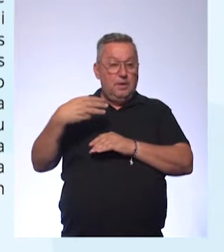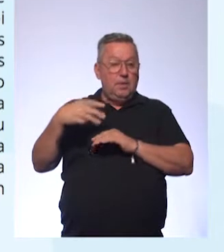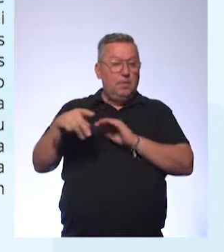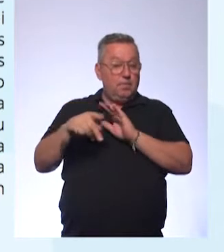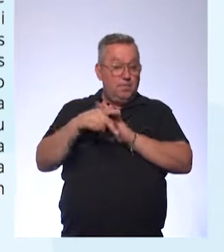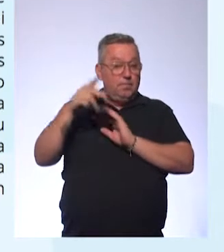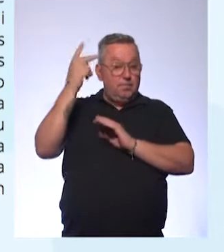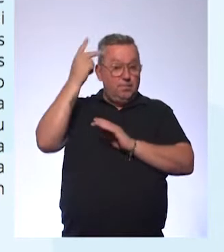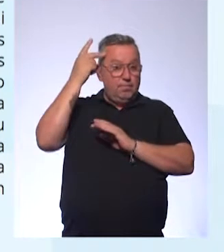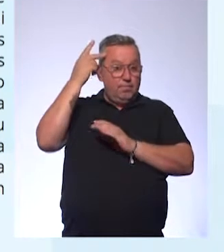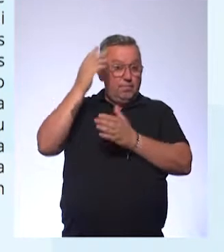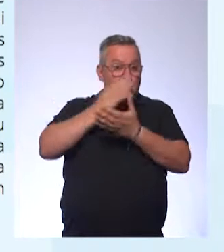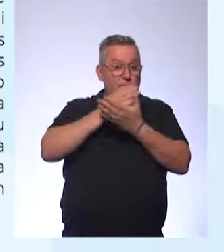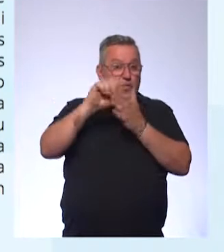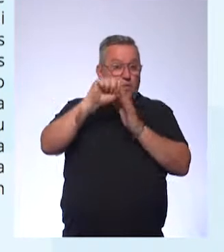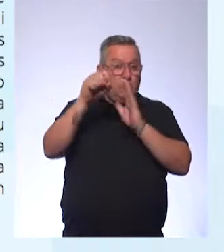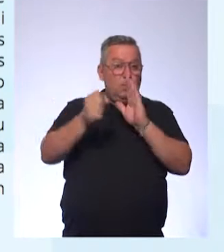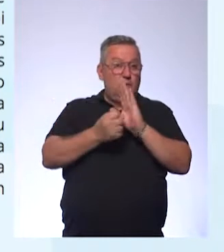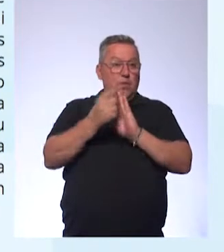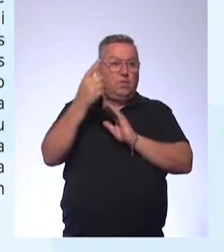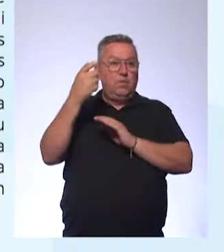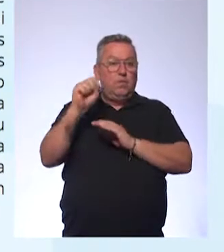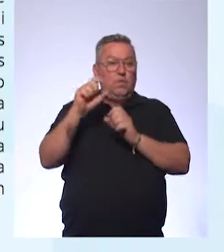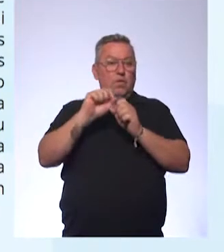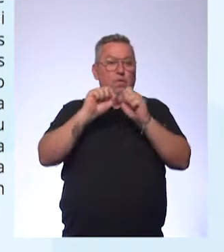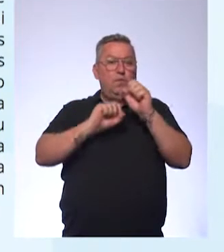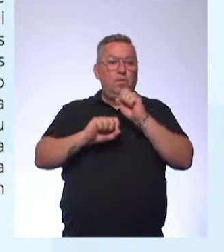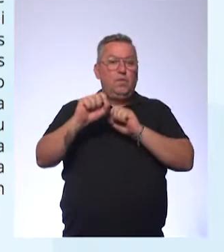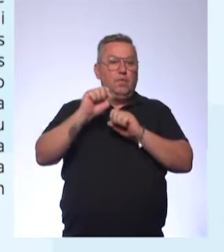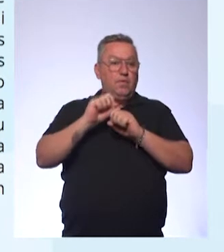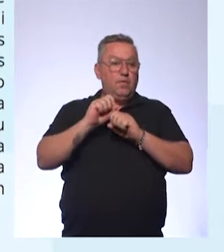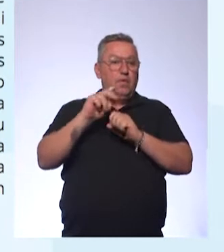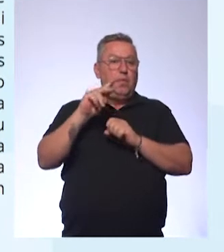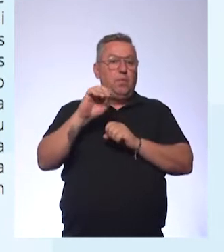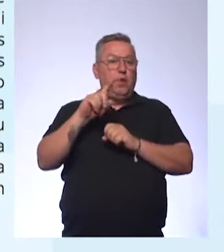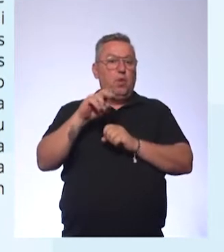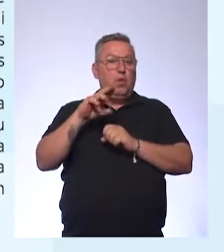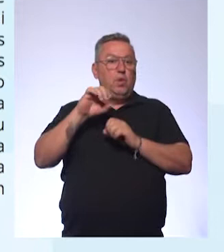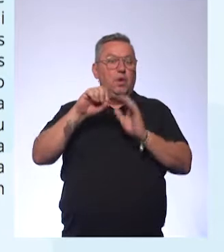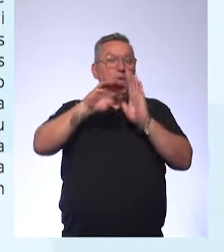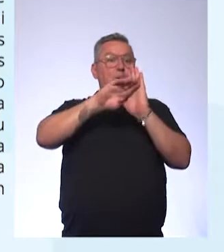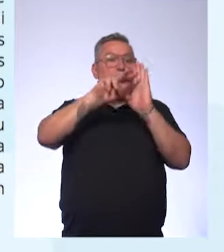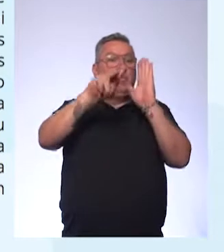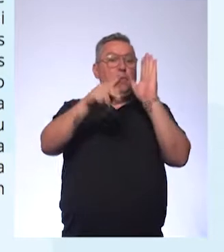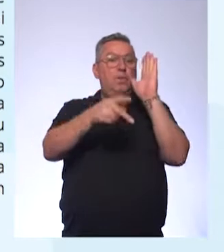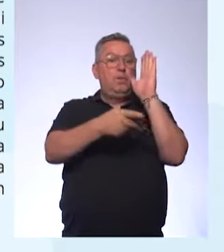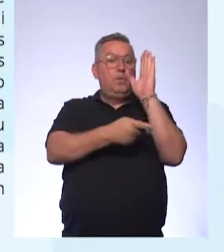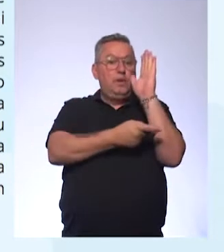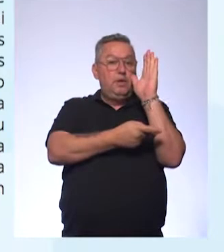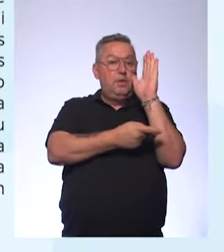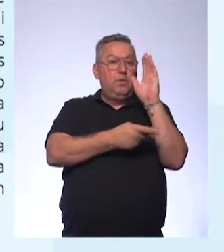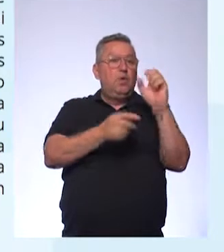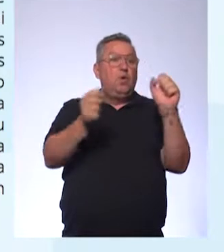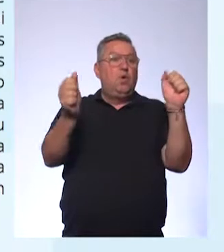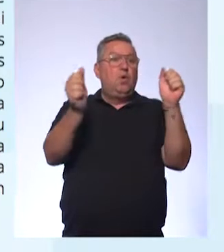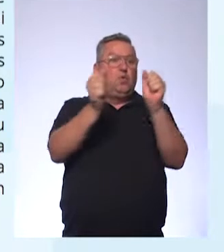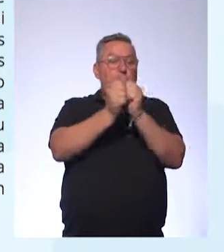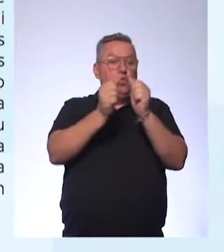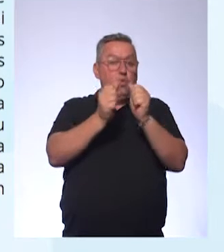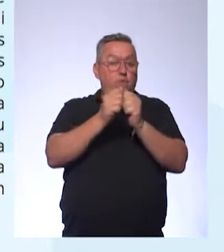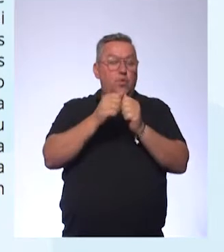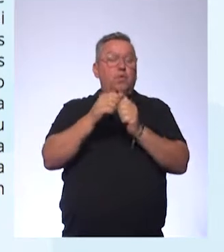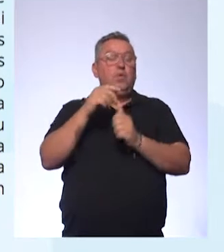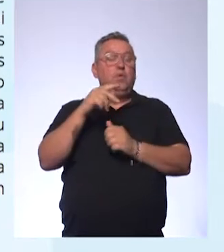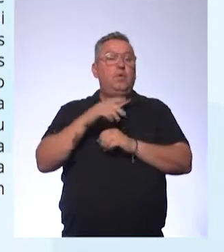Paulo, no início do século XVIII, foi construído um pelourinho junto ao Paço de São Gonçalo, atual Praça João